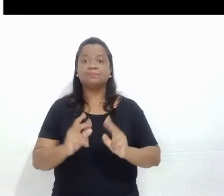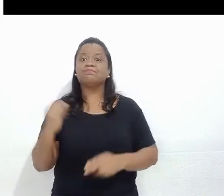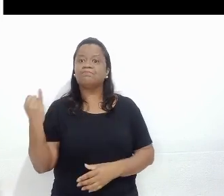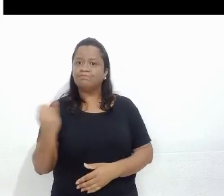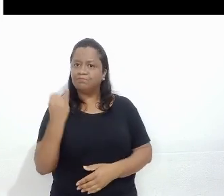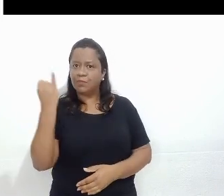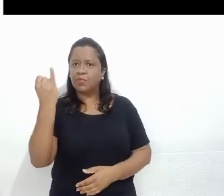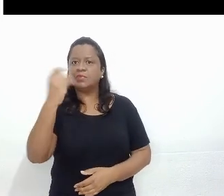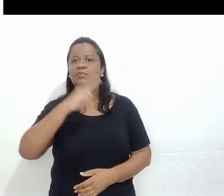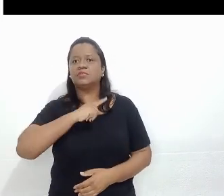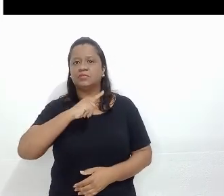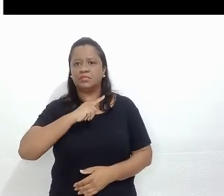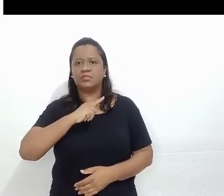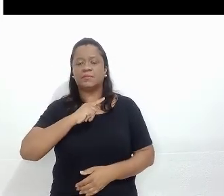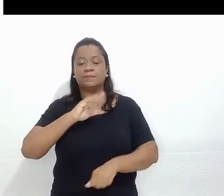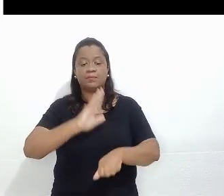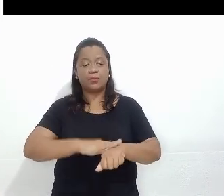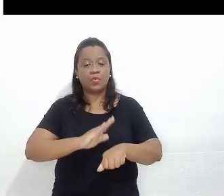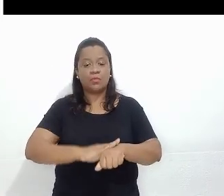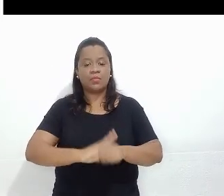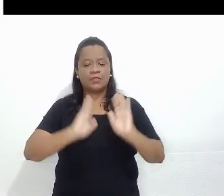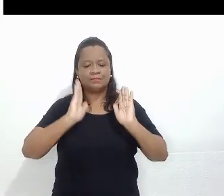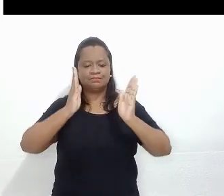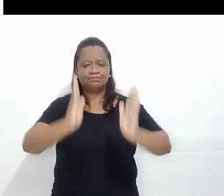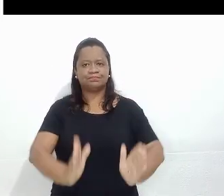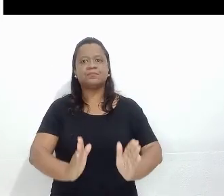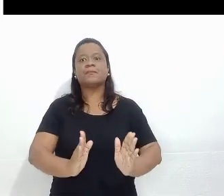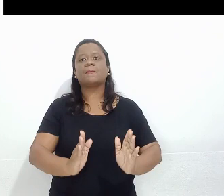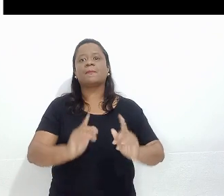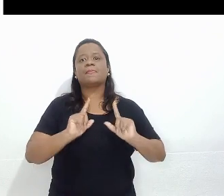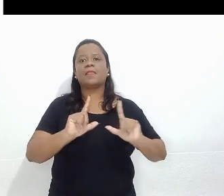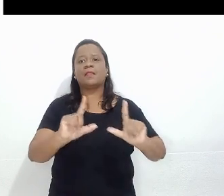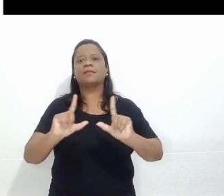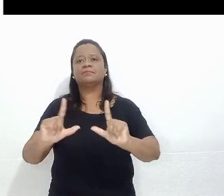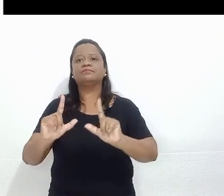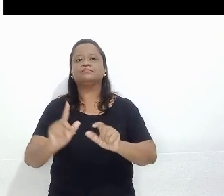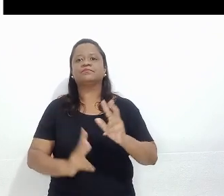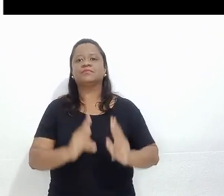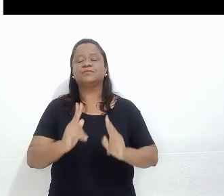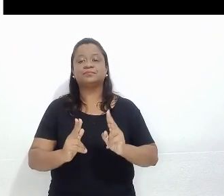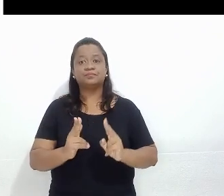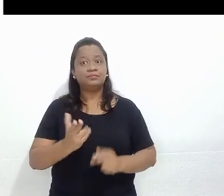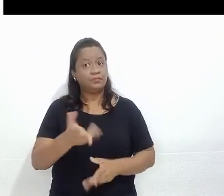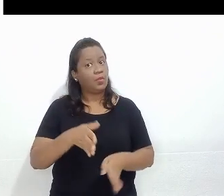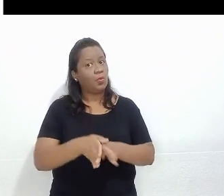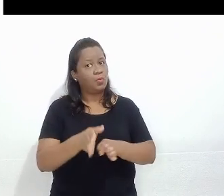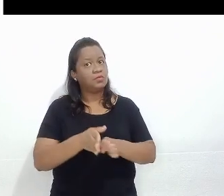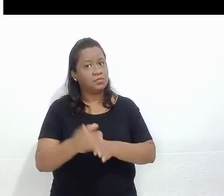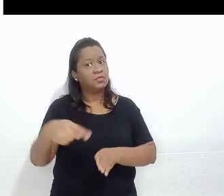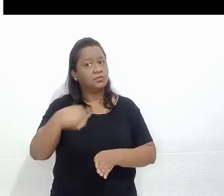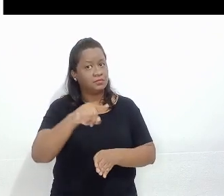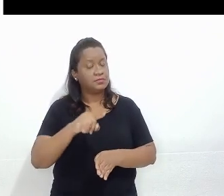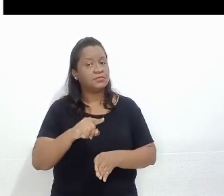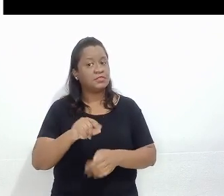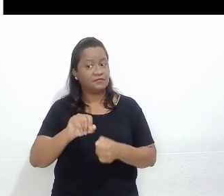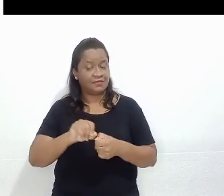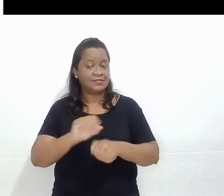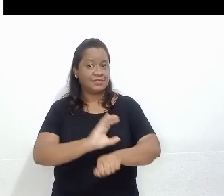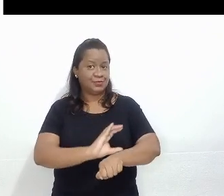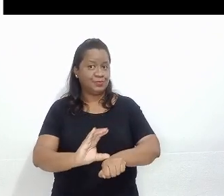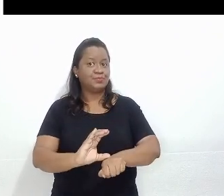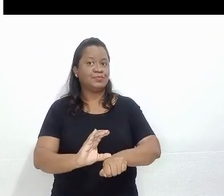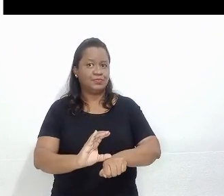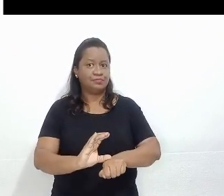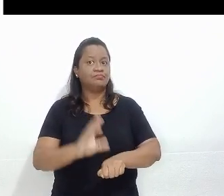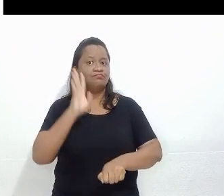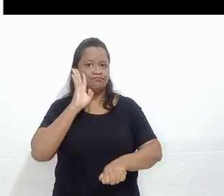você ter para o momento da edição. Tá? Eu aconselharia vocês realmente a seguir isso e a fazer esse curso. Tá? É super